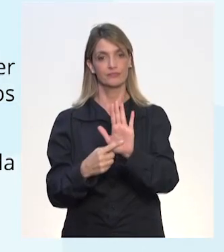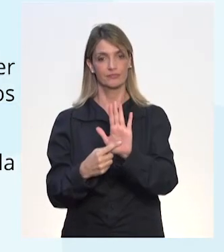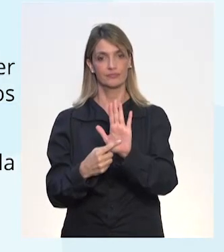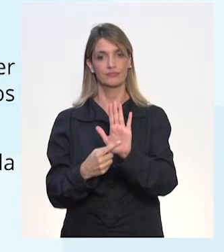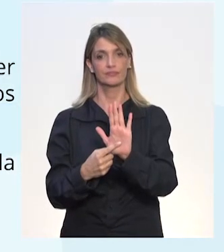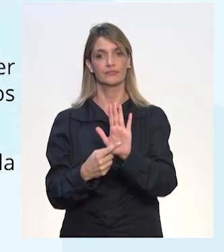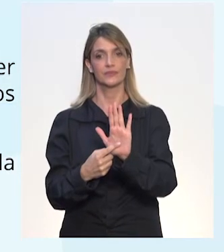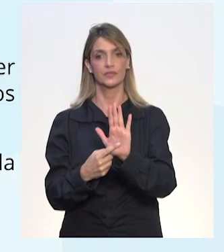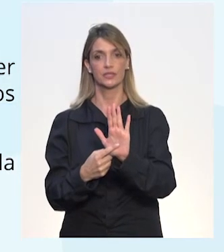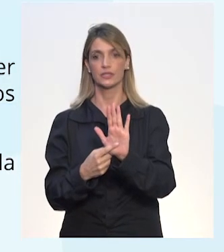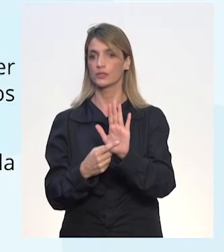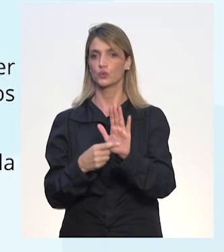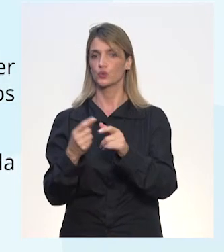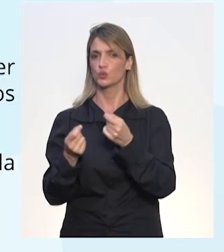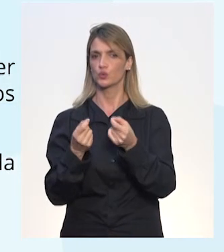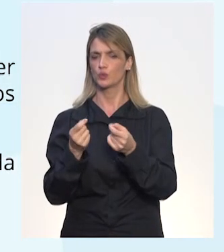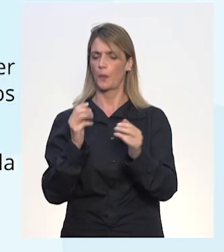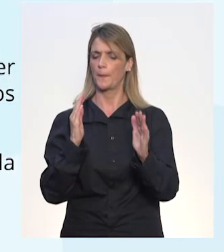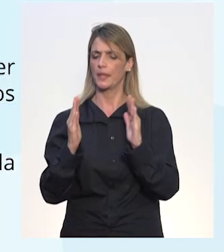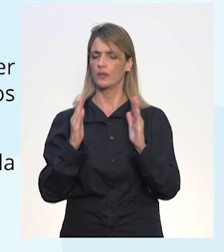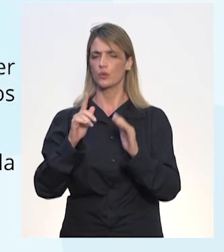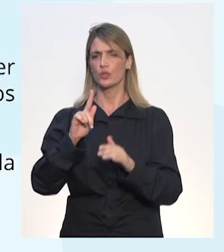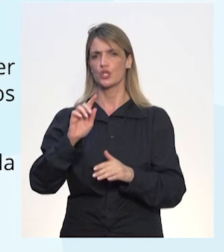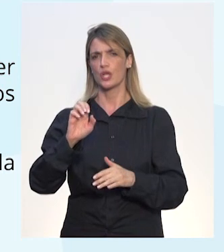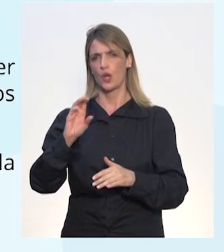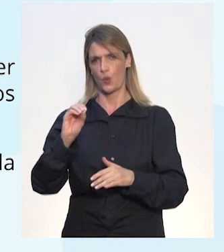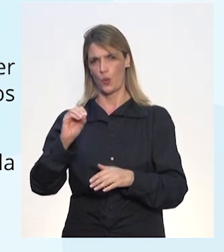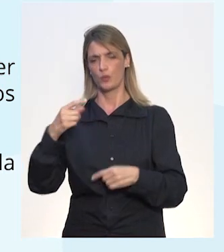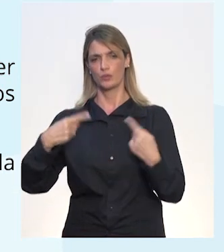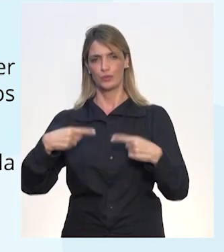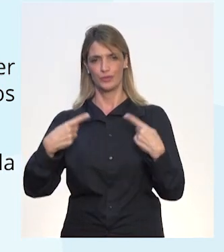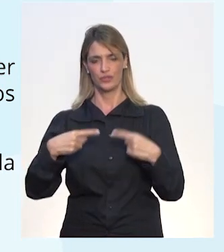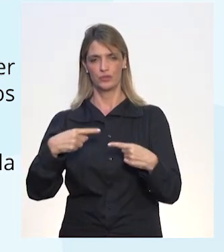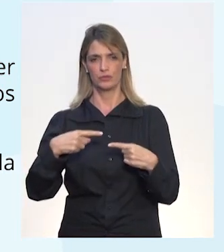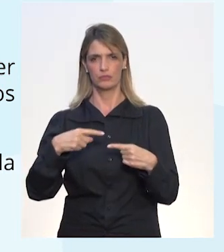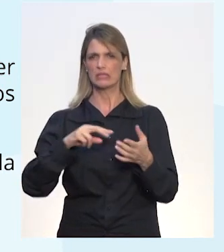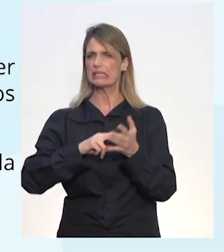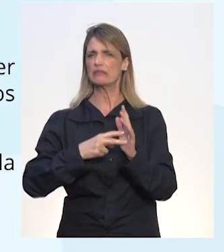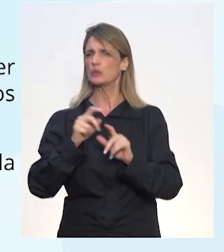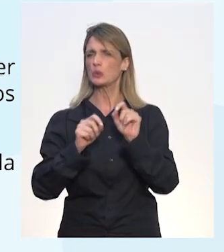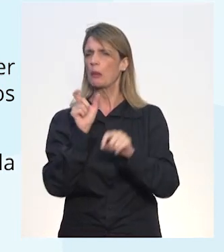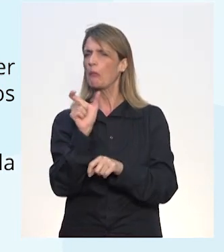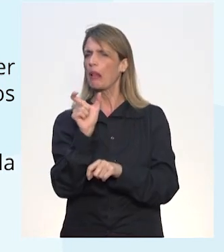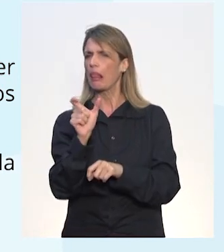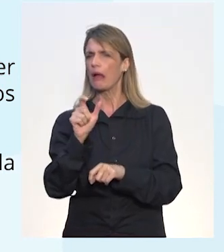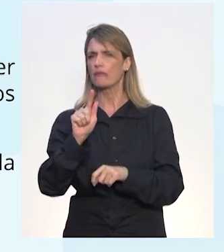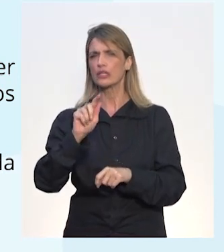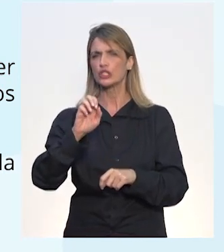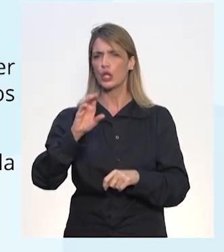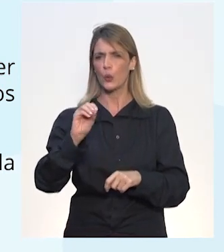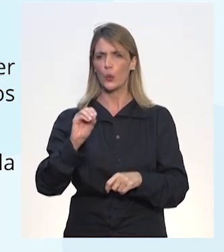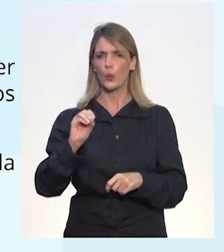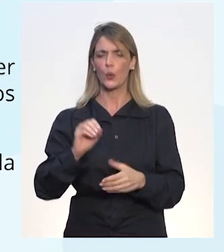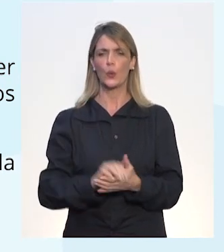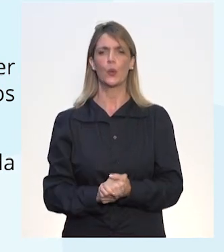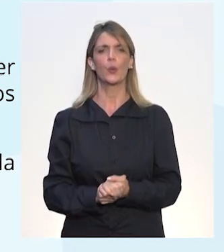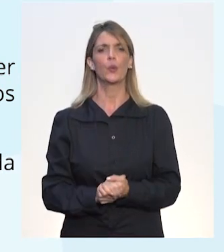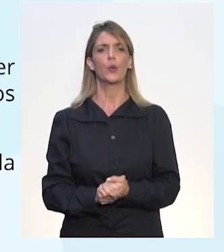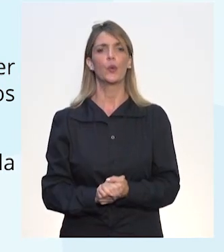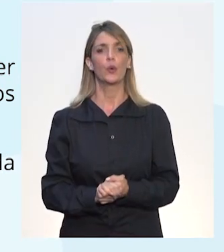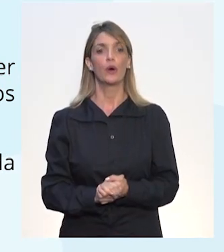tecnológica como determinante no período geopolítico. Professor, o que é geopolítico? É a formatação